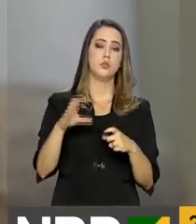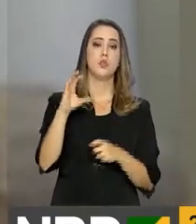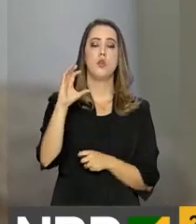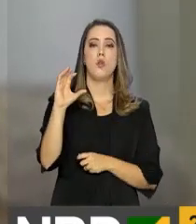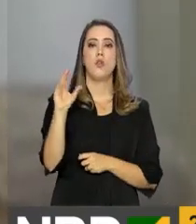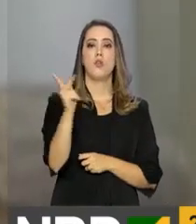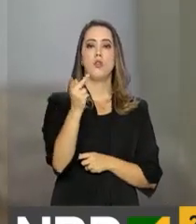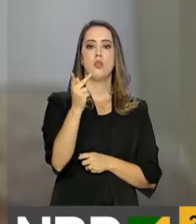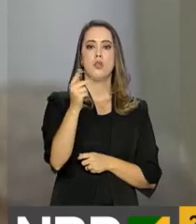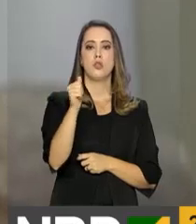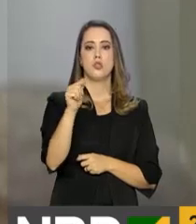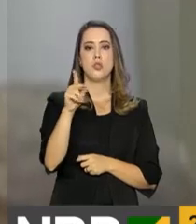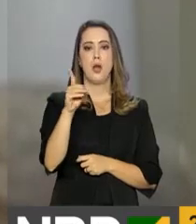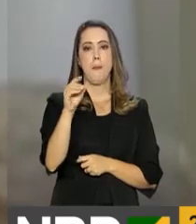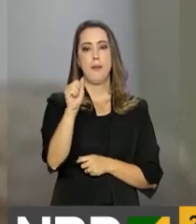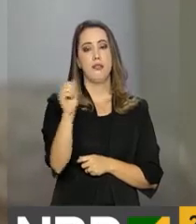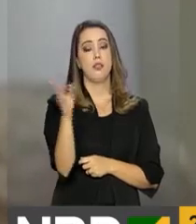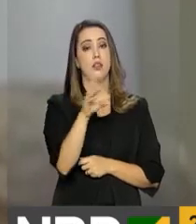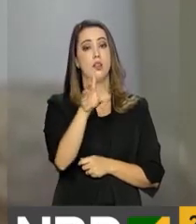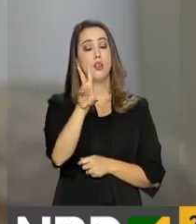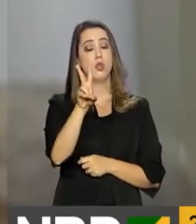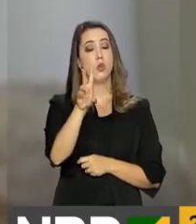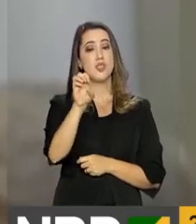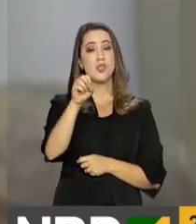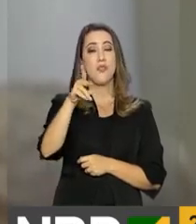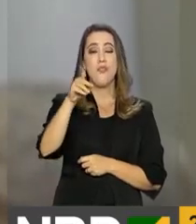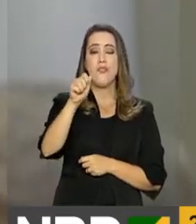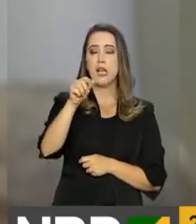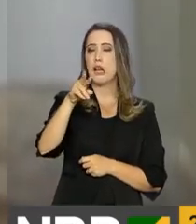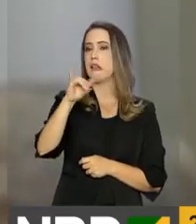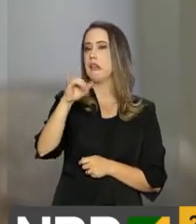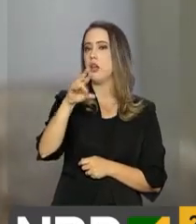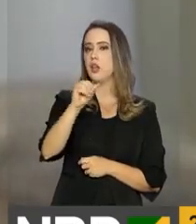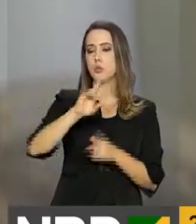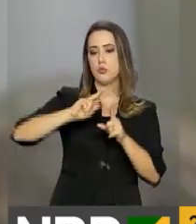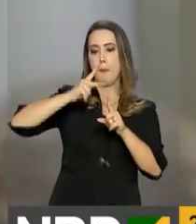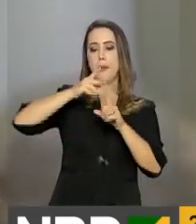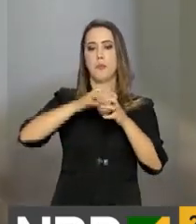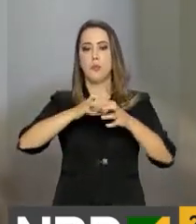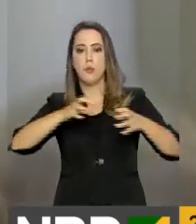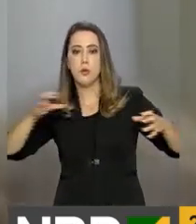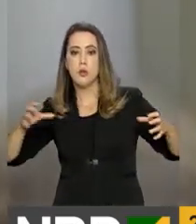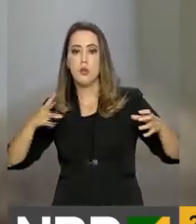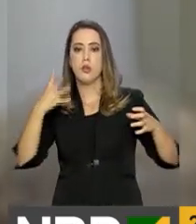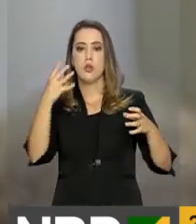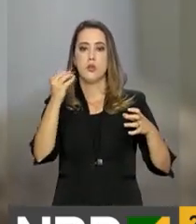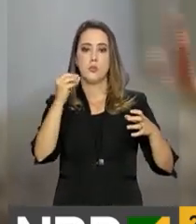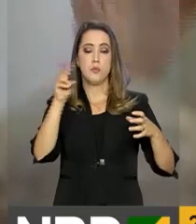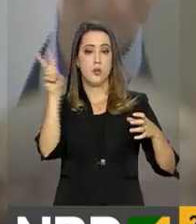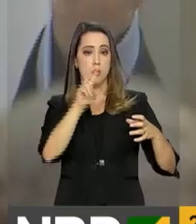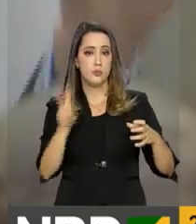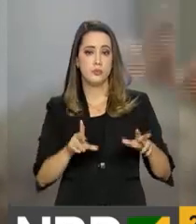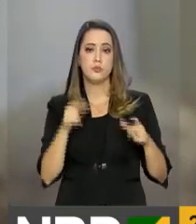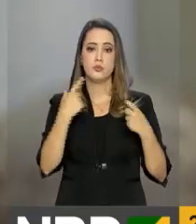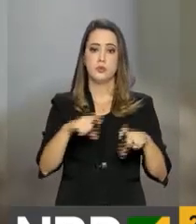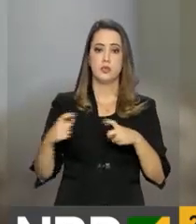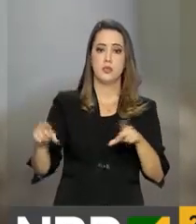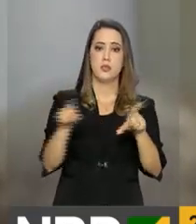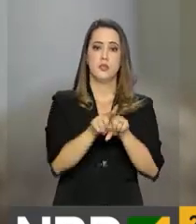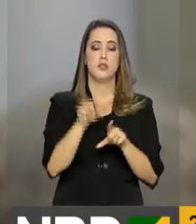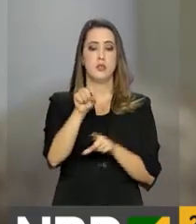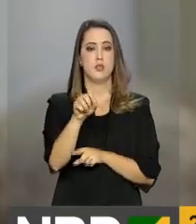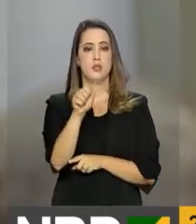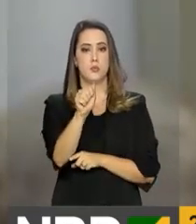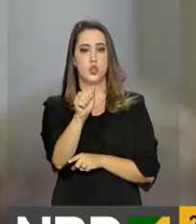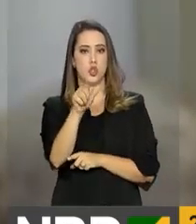dos Veadeiros. Nós aumentamos em 400 vezes a Chapada dos Veadeiros. Lá aquela em